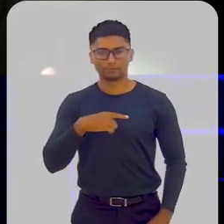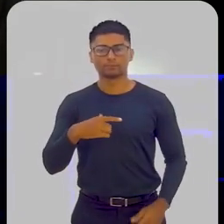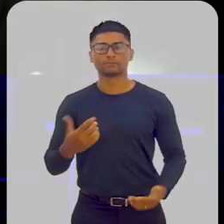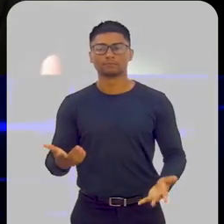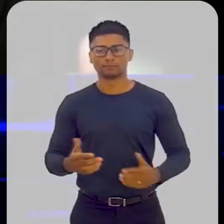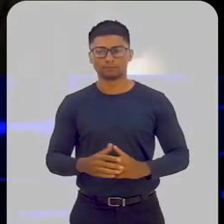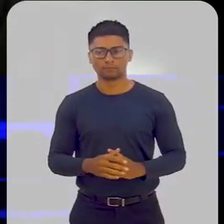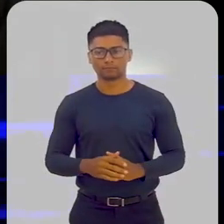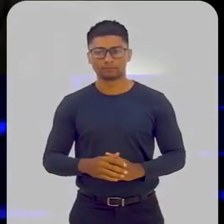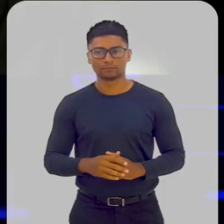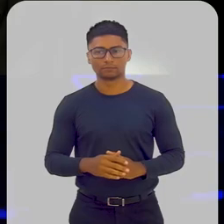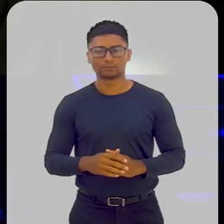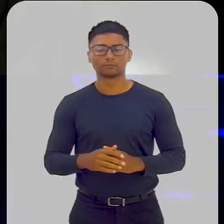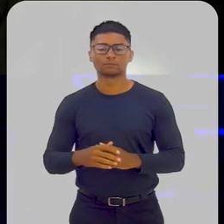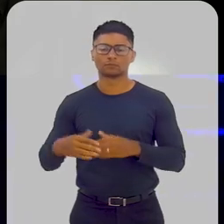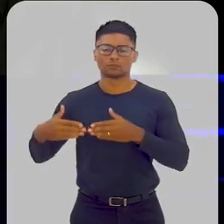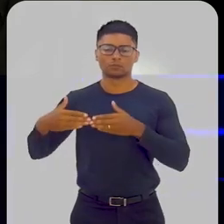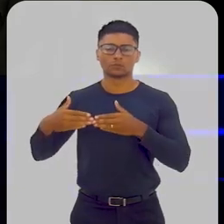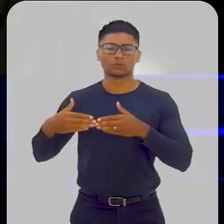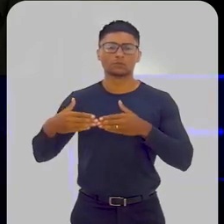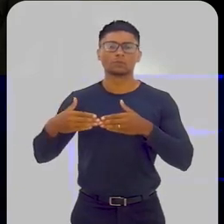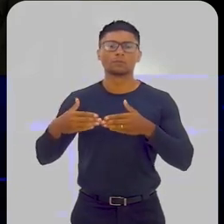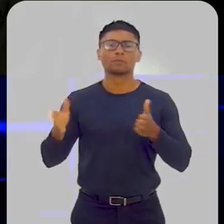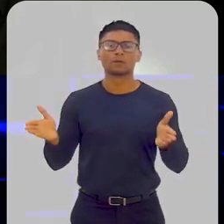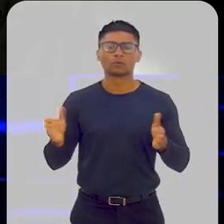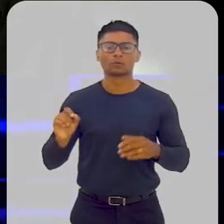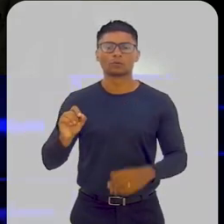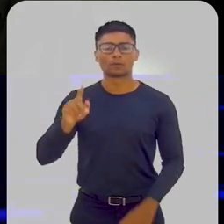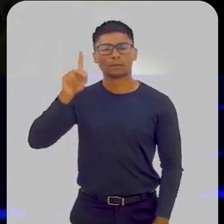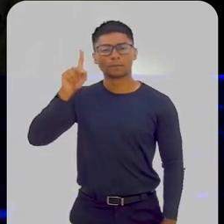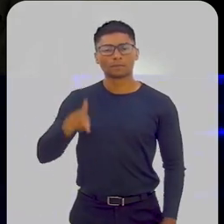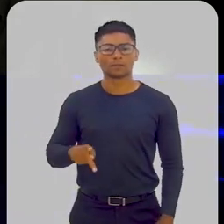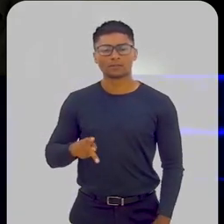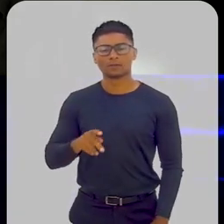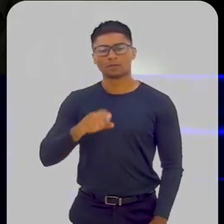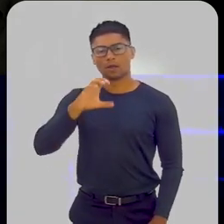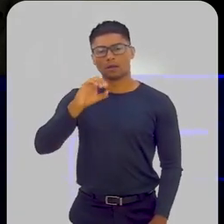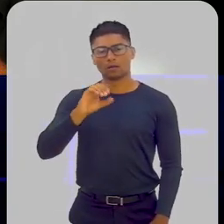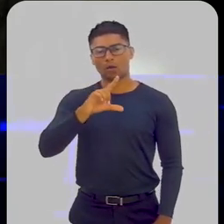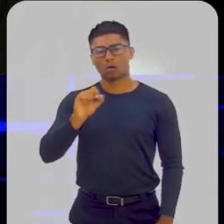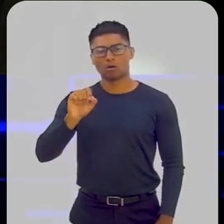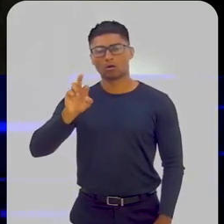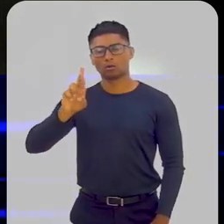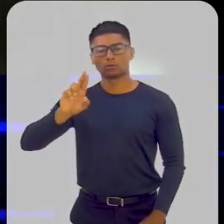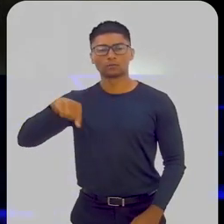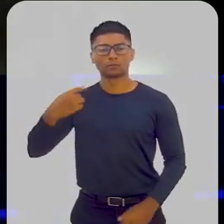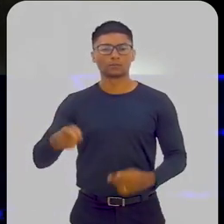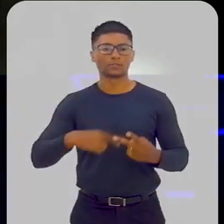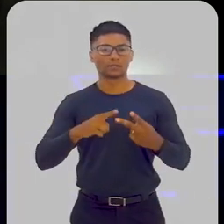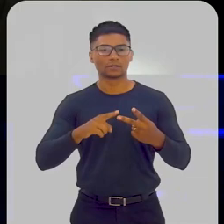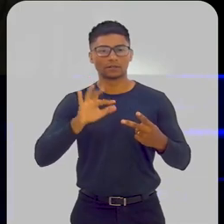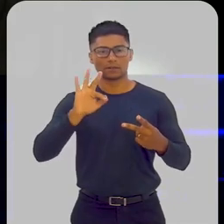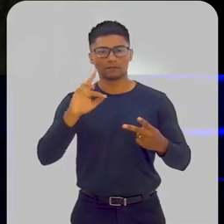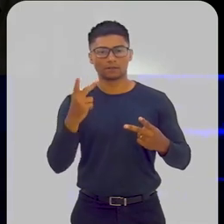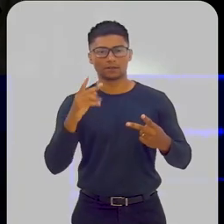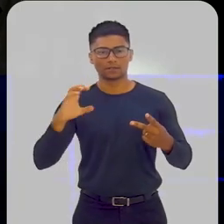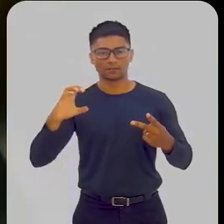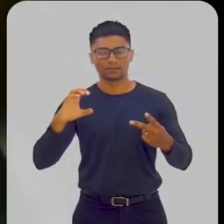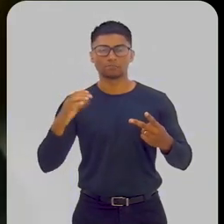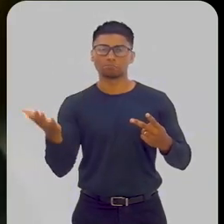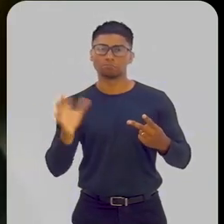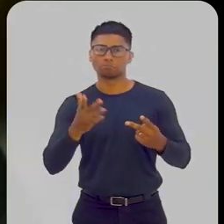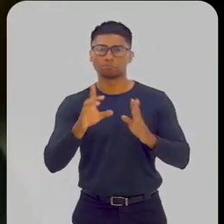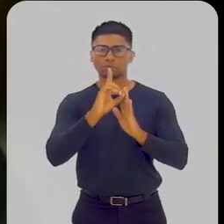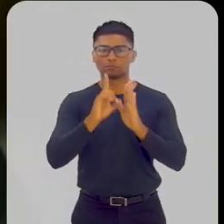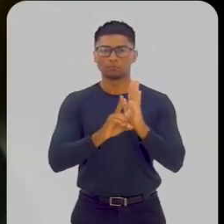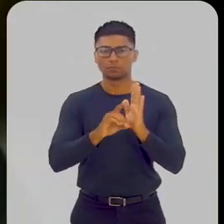últimos tempos não são tão recentes assim. Ele começa lá atrás, iniciando com a presidência de Fernando Collor, depois a presidência de Fernando Henrique, ou seja,